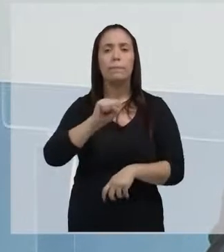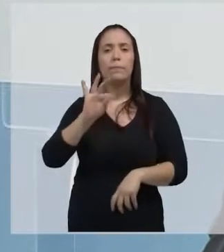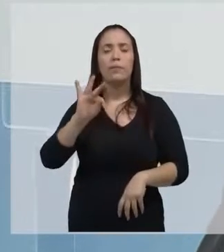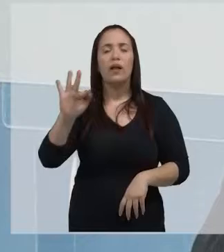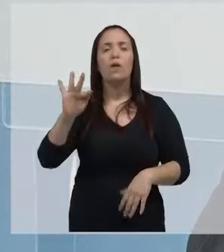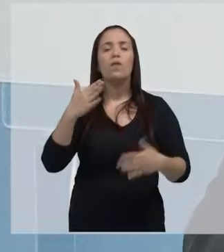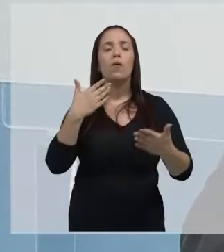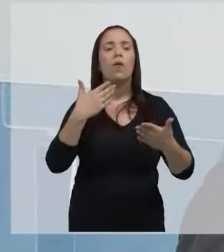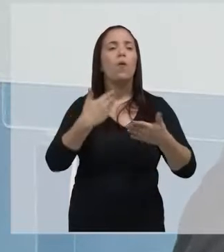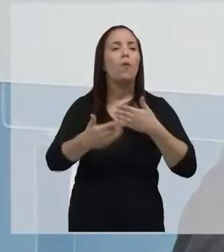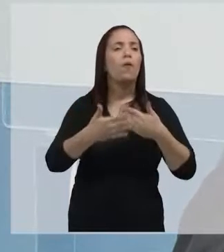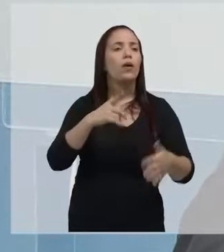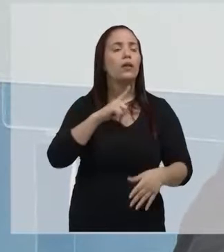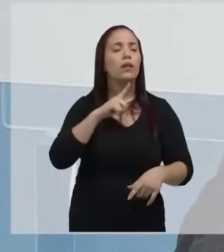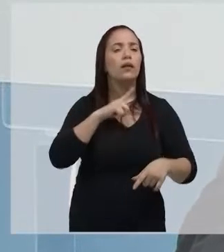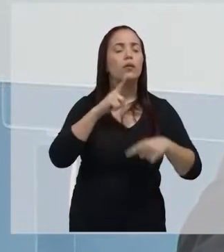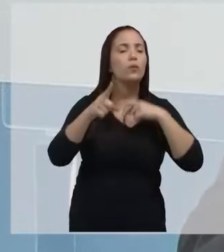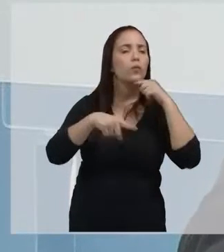dúvida